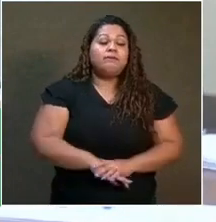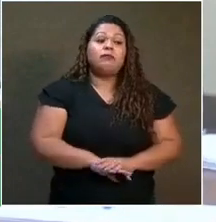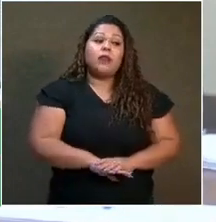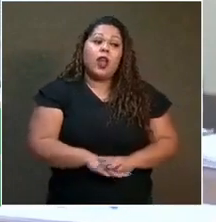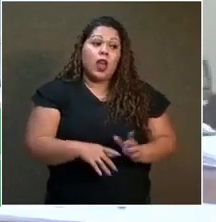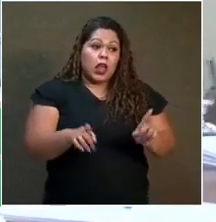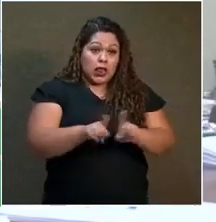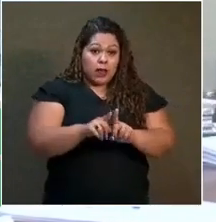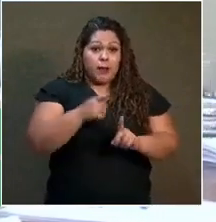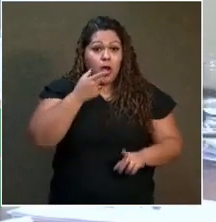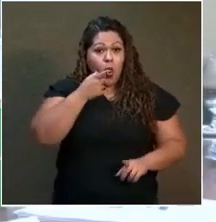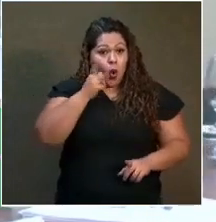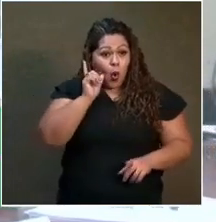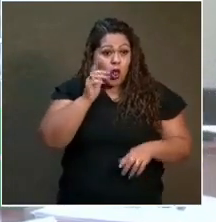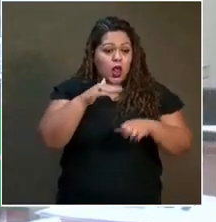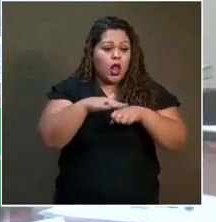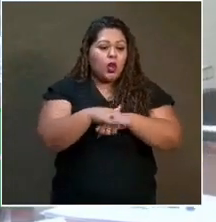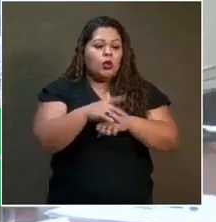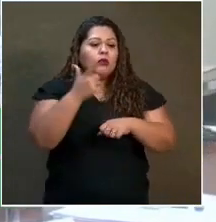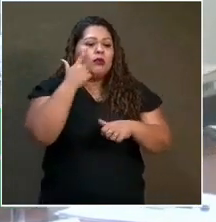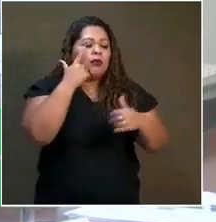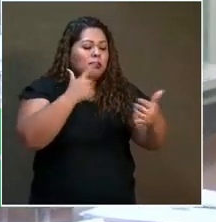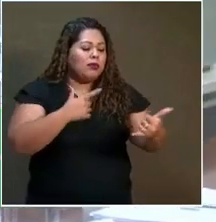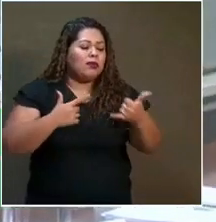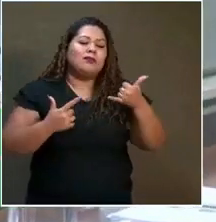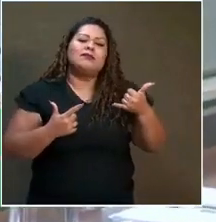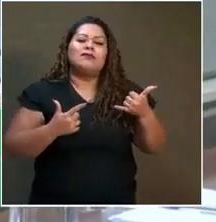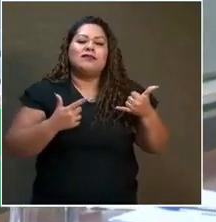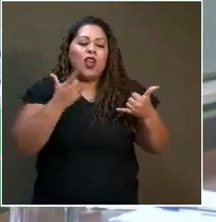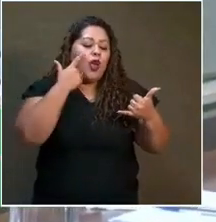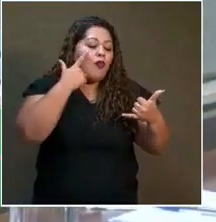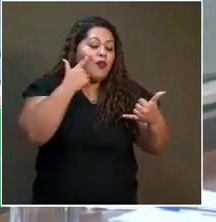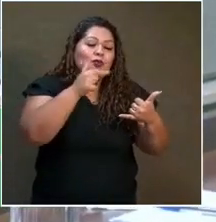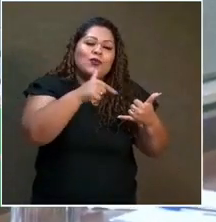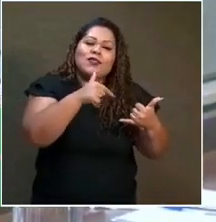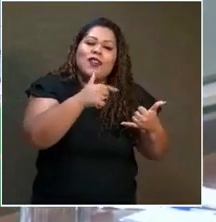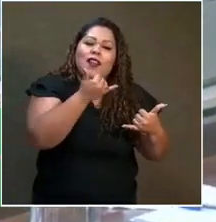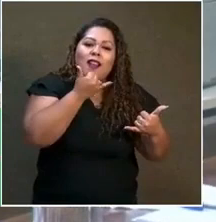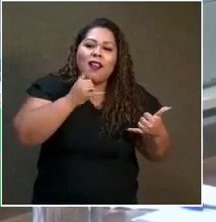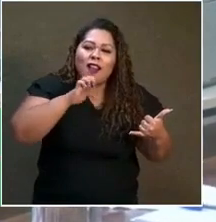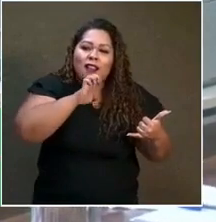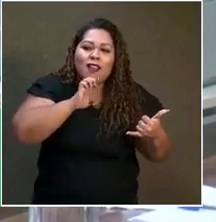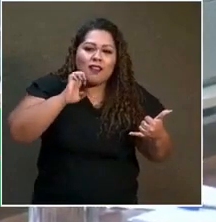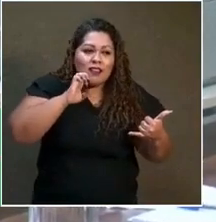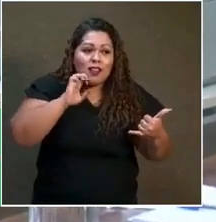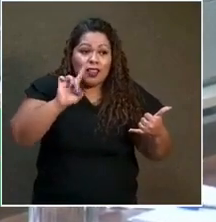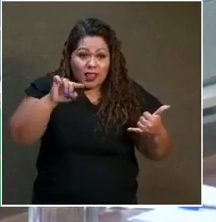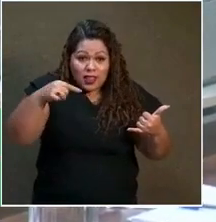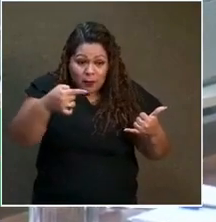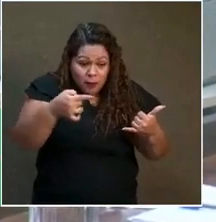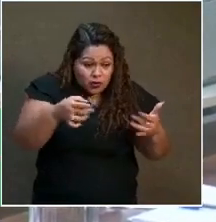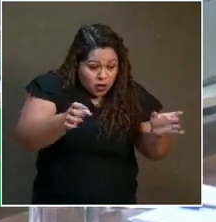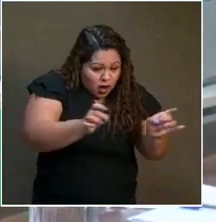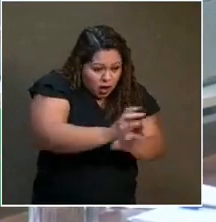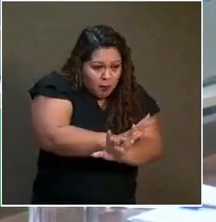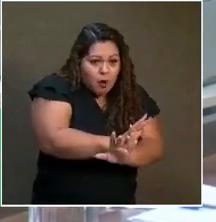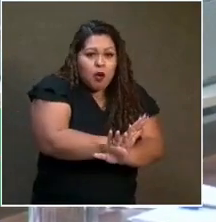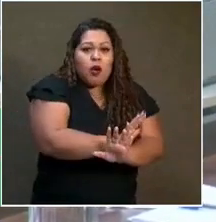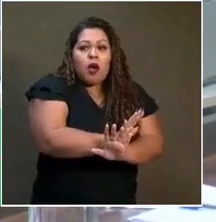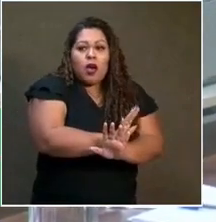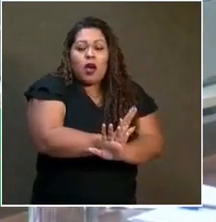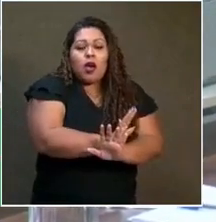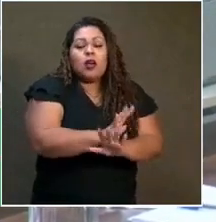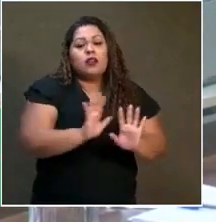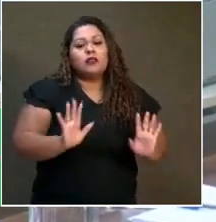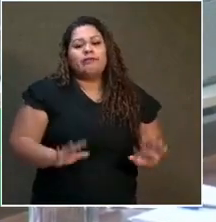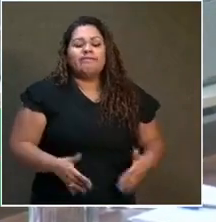também, ontem à noite eu peguei o celular dela. O Cássio falou aqui, que de manhã, que depois que ele terminou com Emily lá, que eles conversaram,